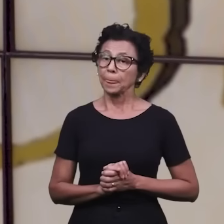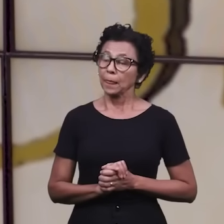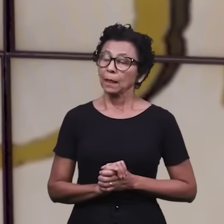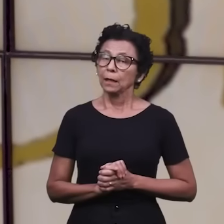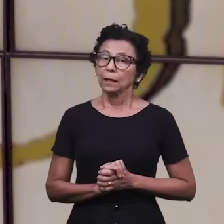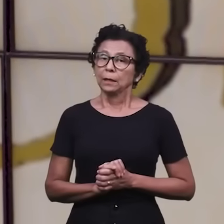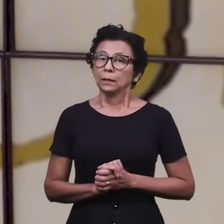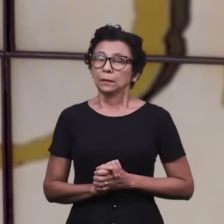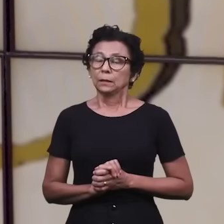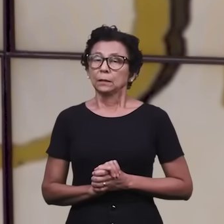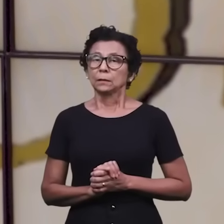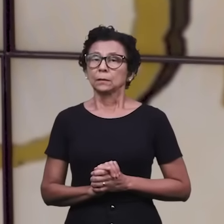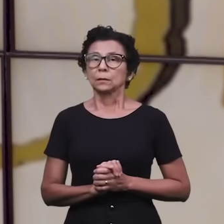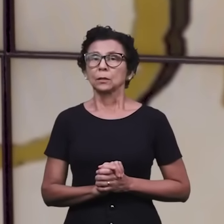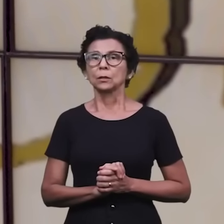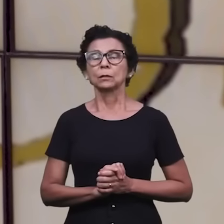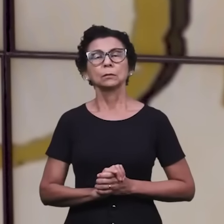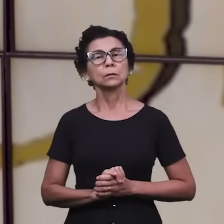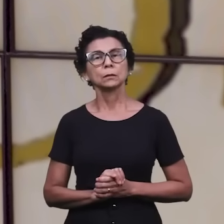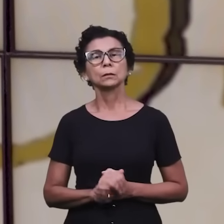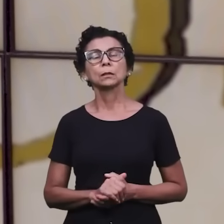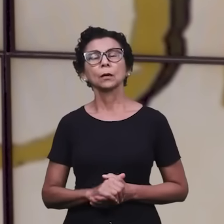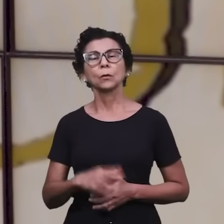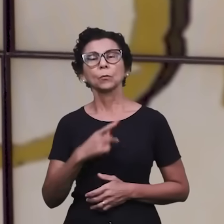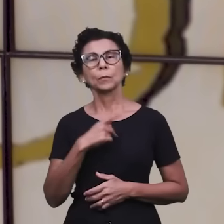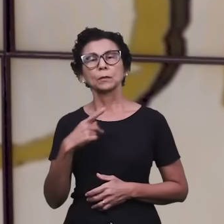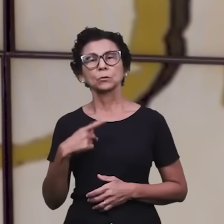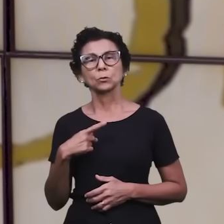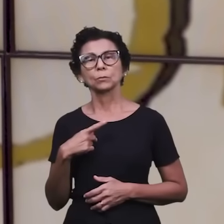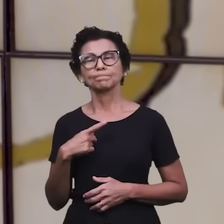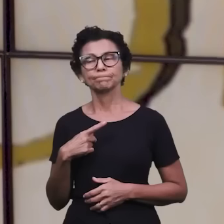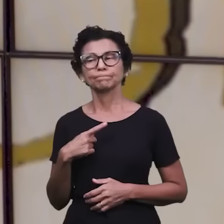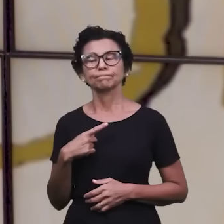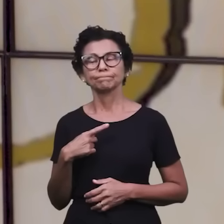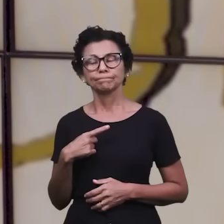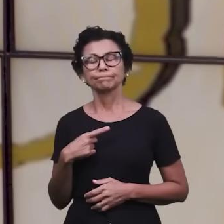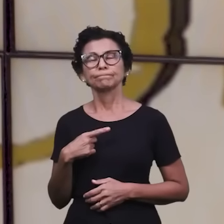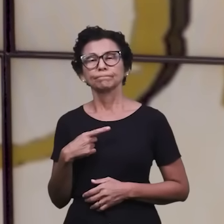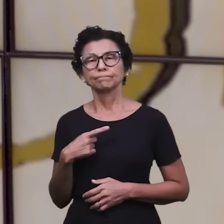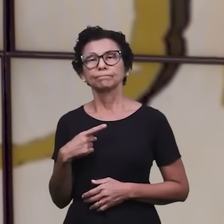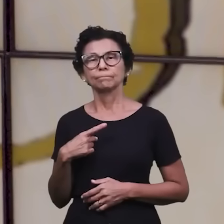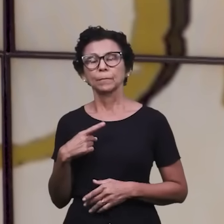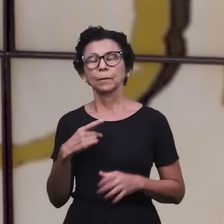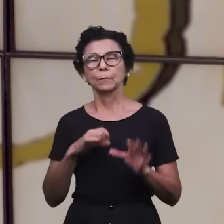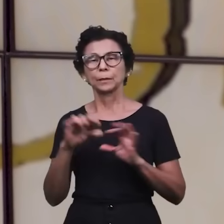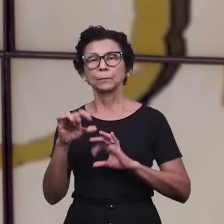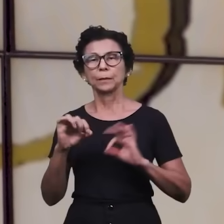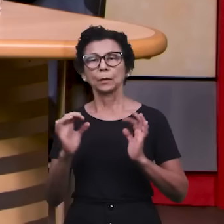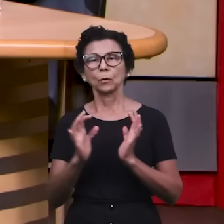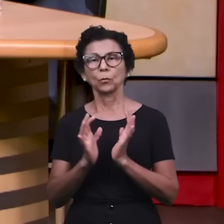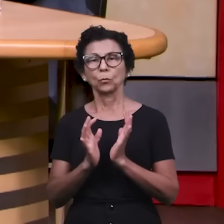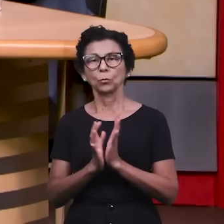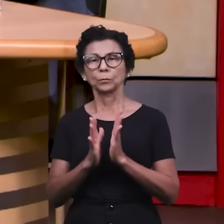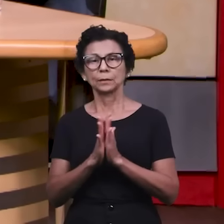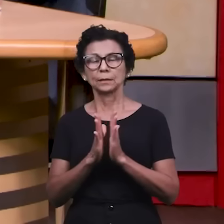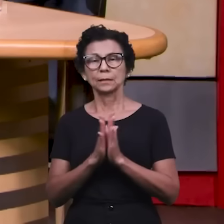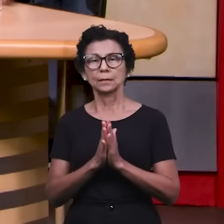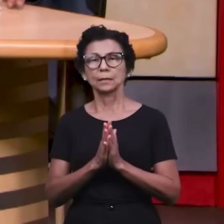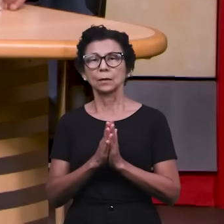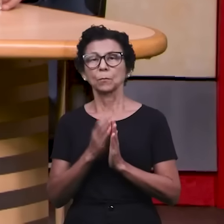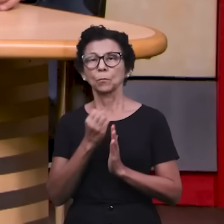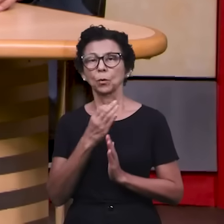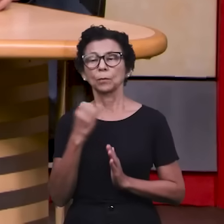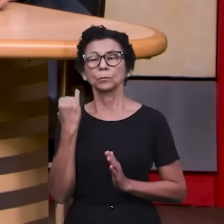com revelação, montar um bom grupo de intercessão faz muita diferença para o ministério. Quer ver uma outra coisa? Eu